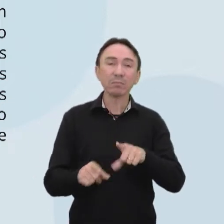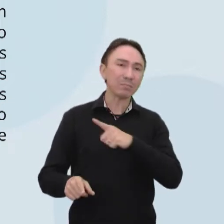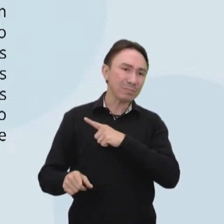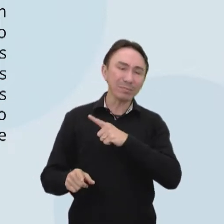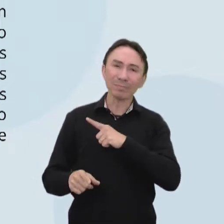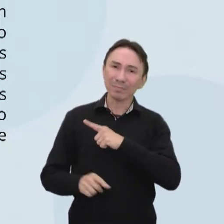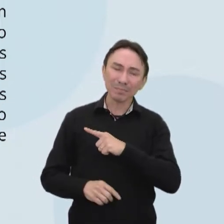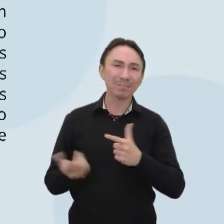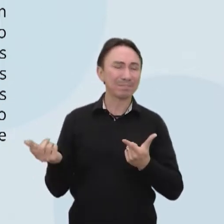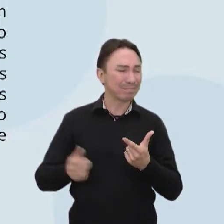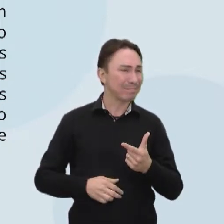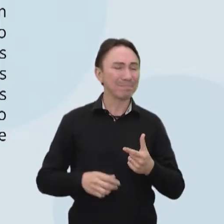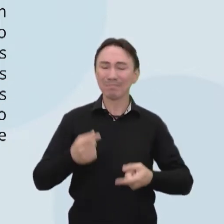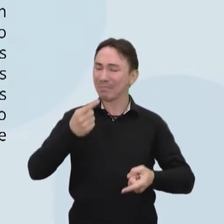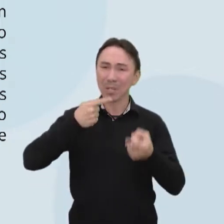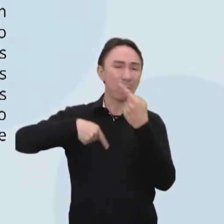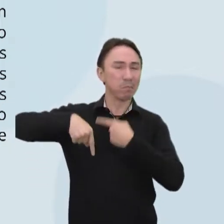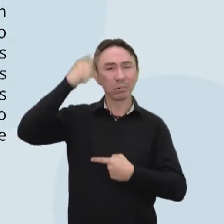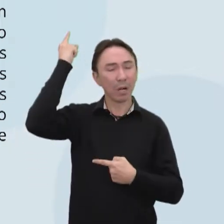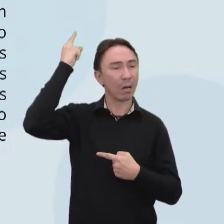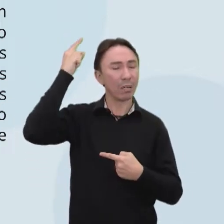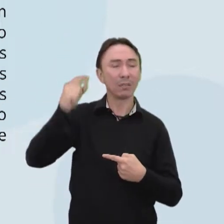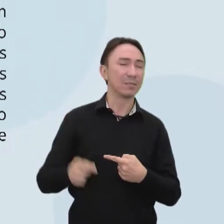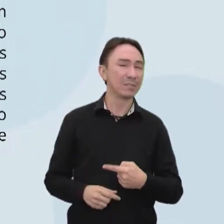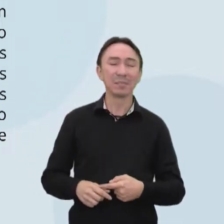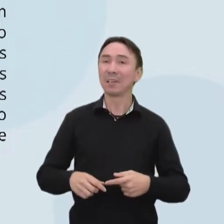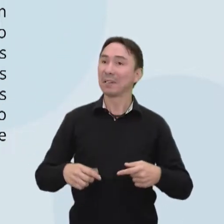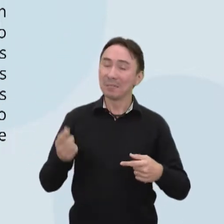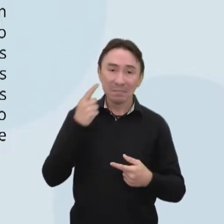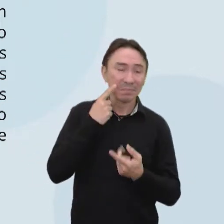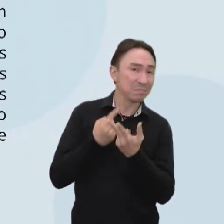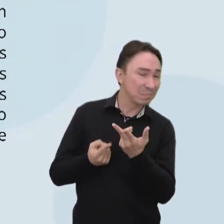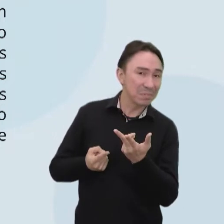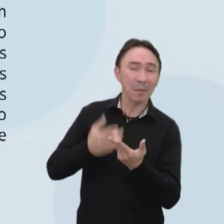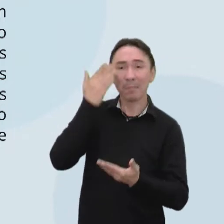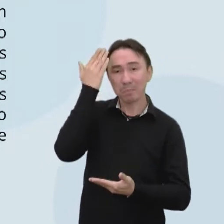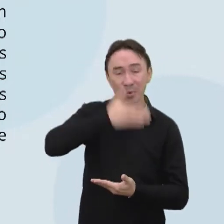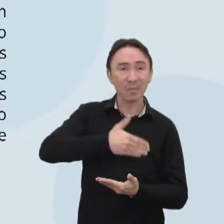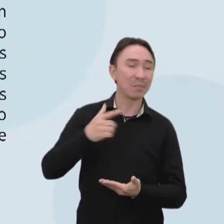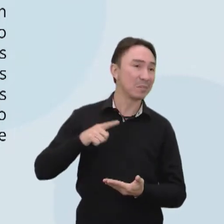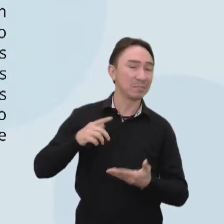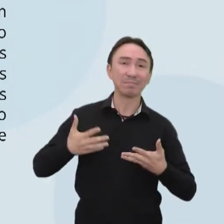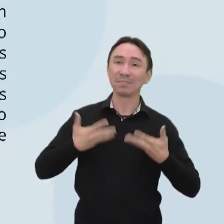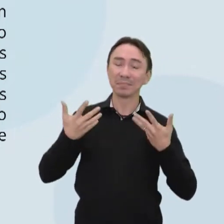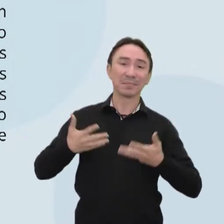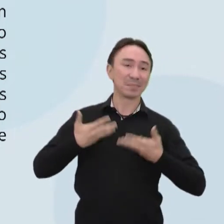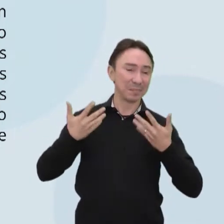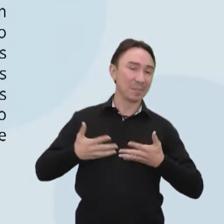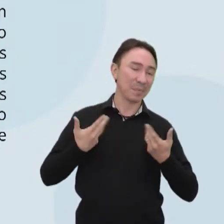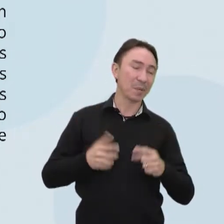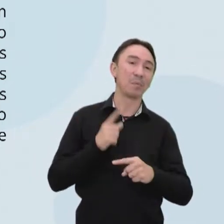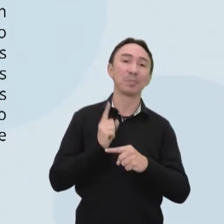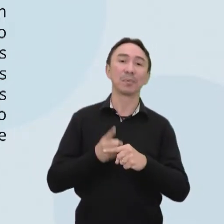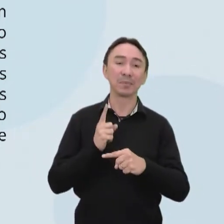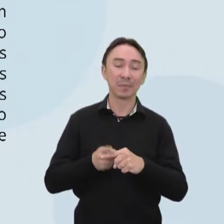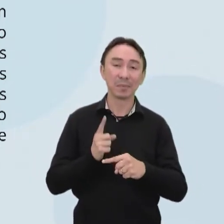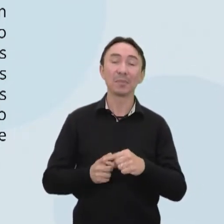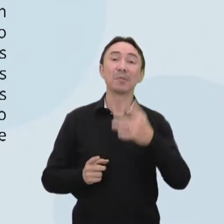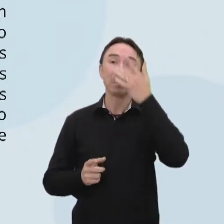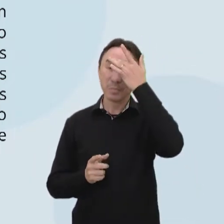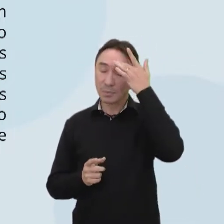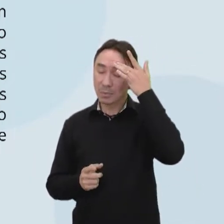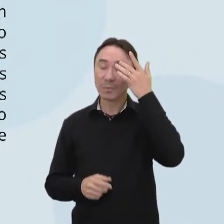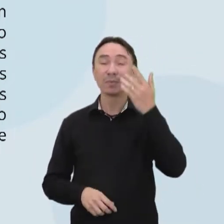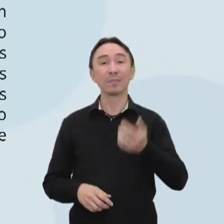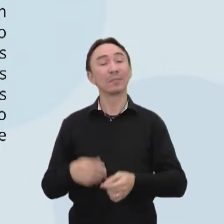inegável. É uma coisa realmente entusiasmante, inclusive porque as pessoas que lá trabalham